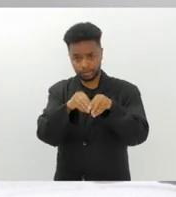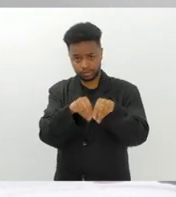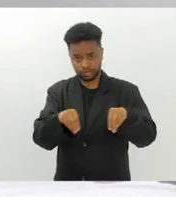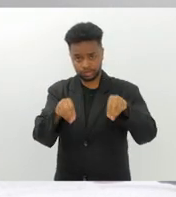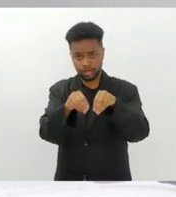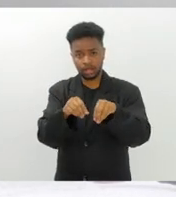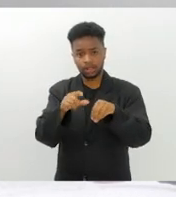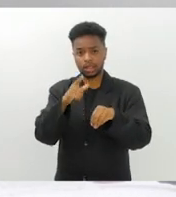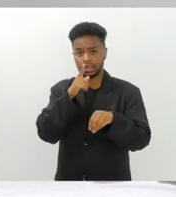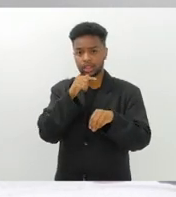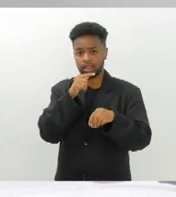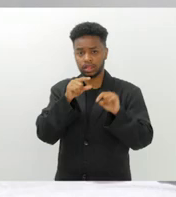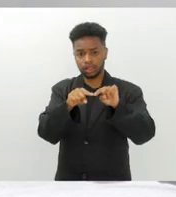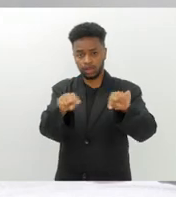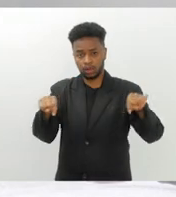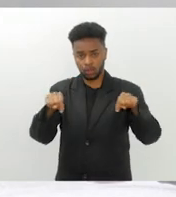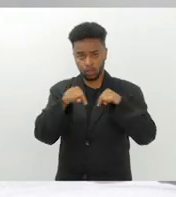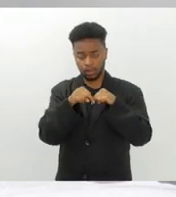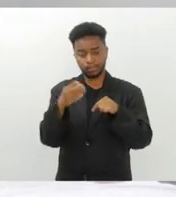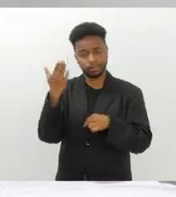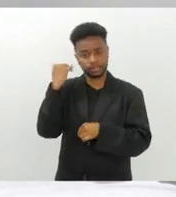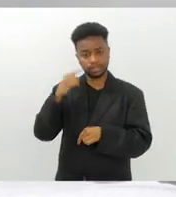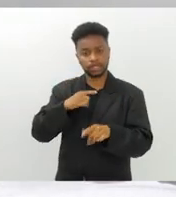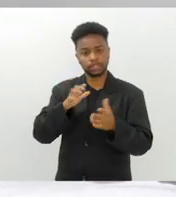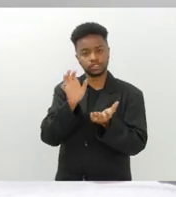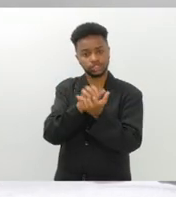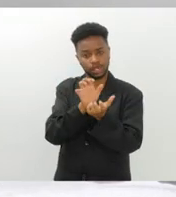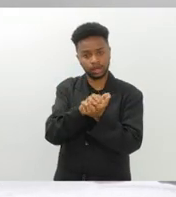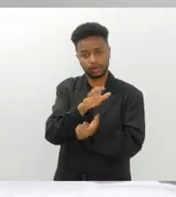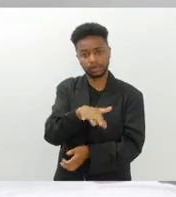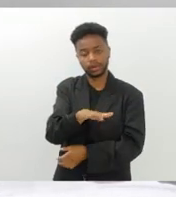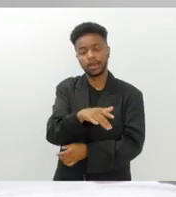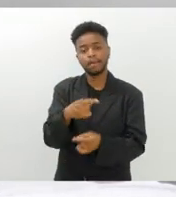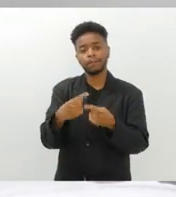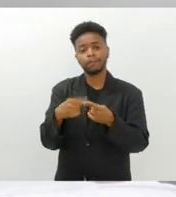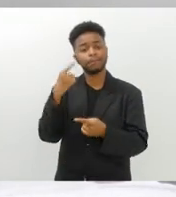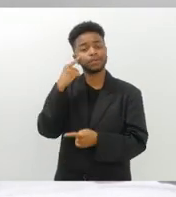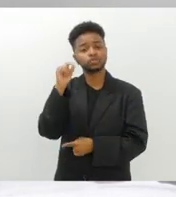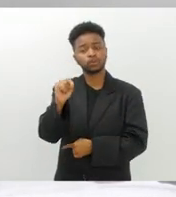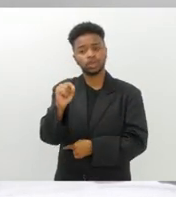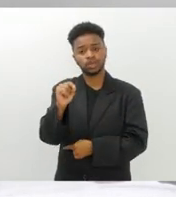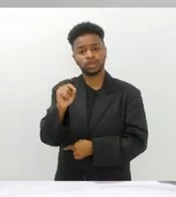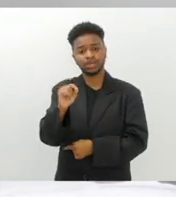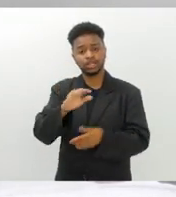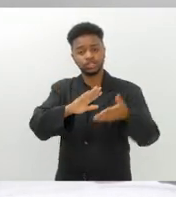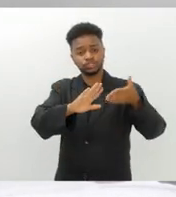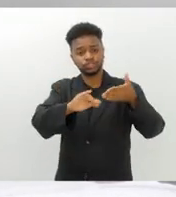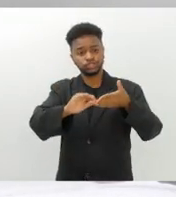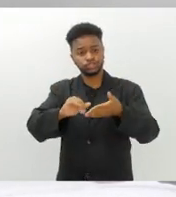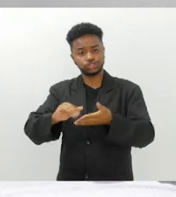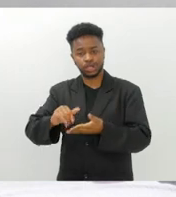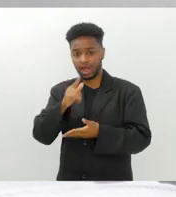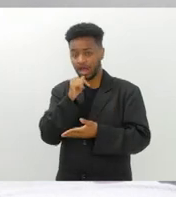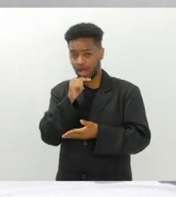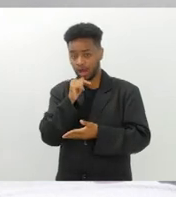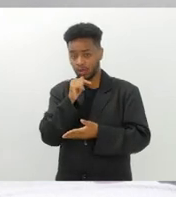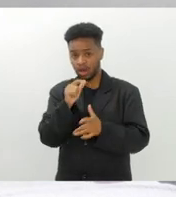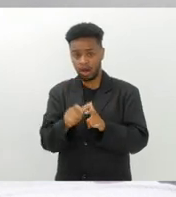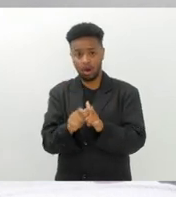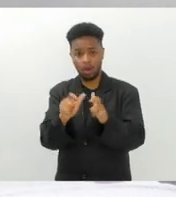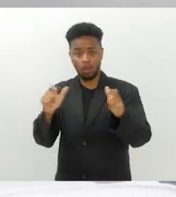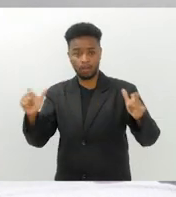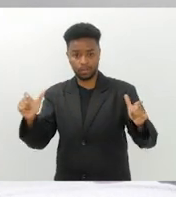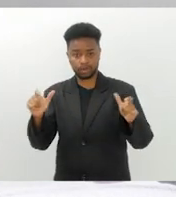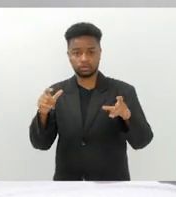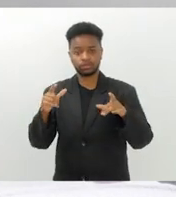passado teve jacaré lá naquela lagoa, porque a lógica era a seguinte: você vai drenando a água, aumenta o terreno.